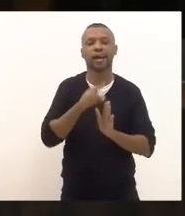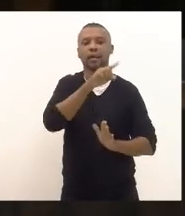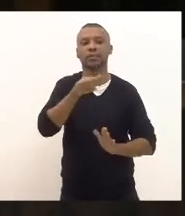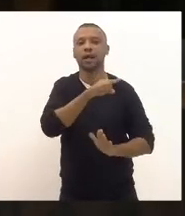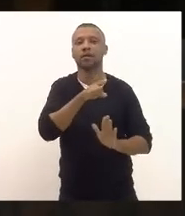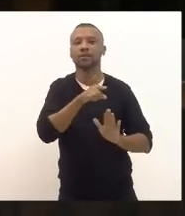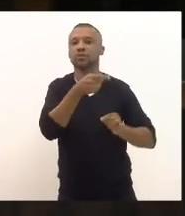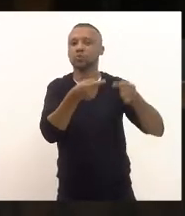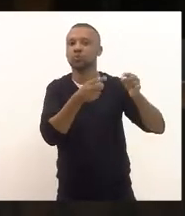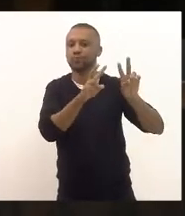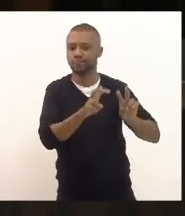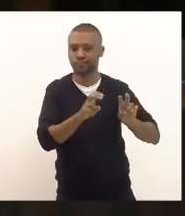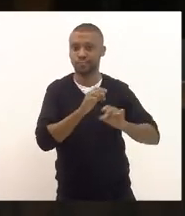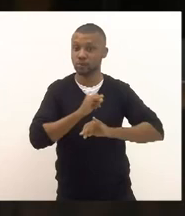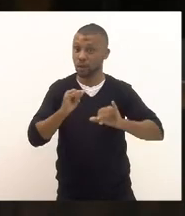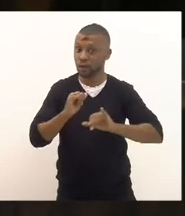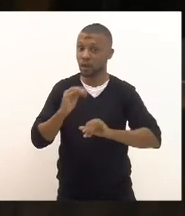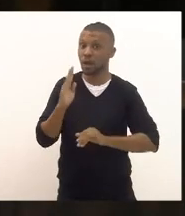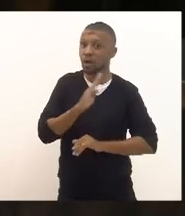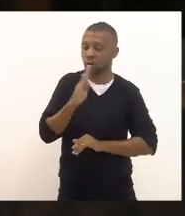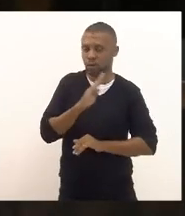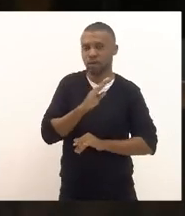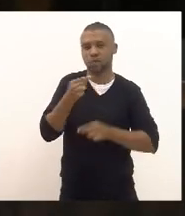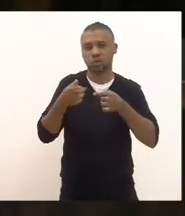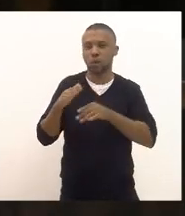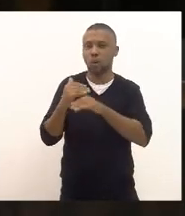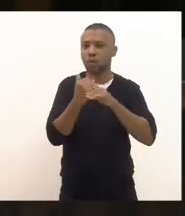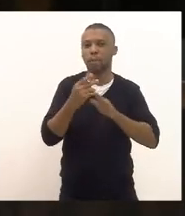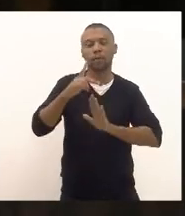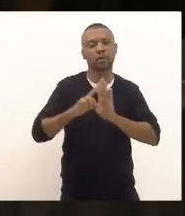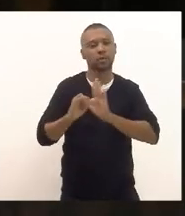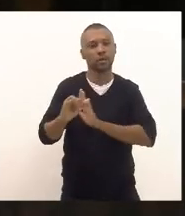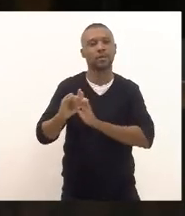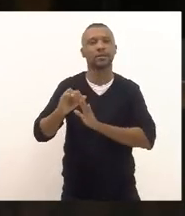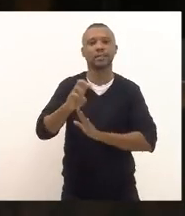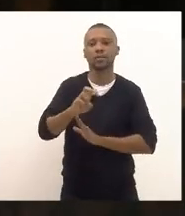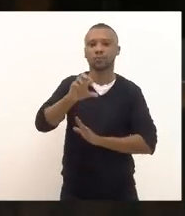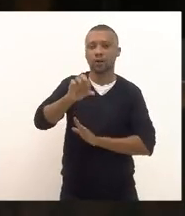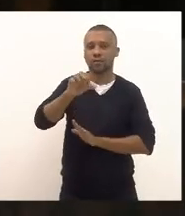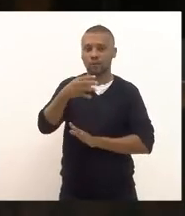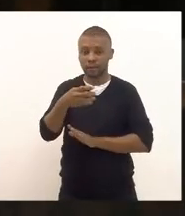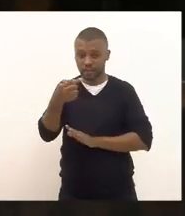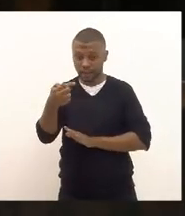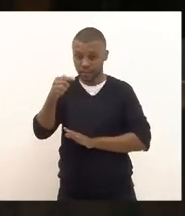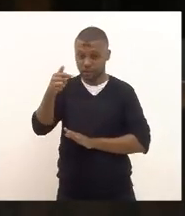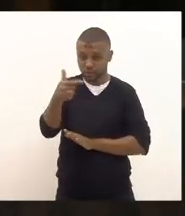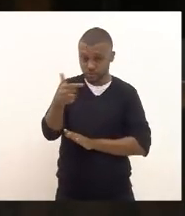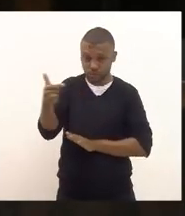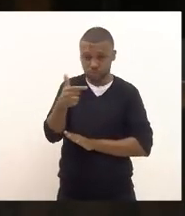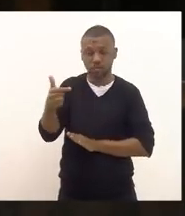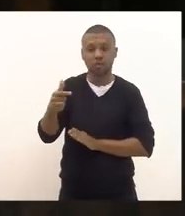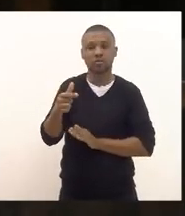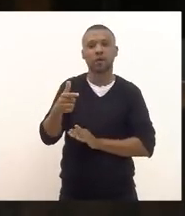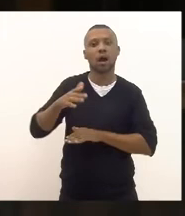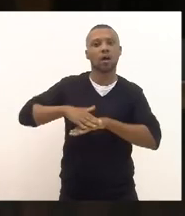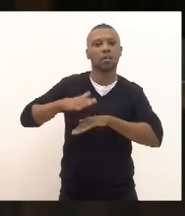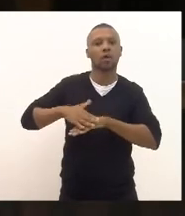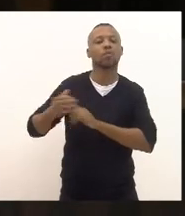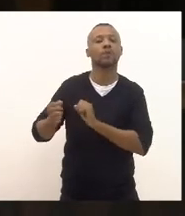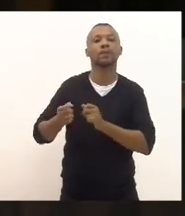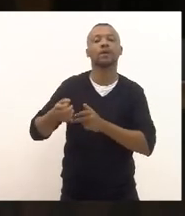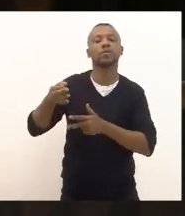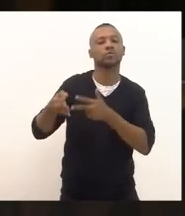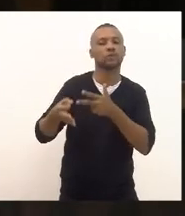pauta anuncio em regime de urgência a discussão única projeto de lei 5947 22 de autoria do Poder Judiciário